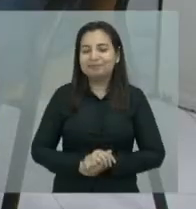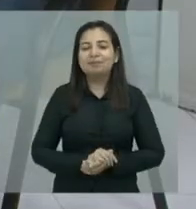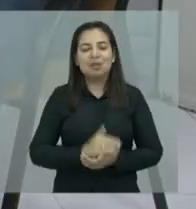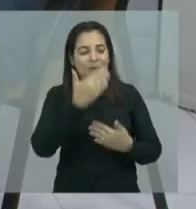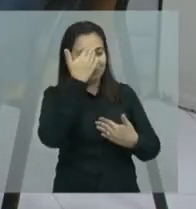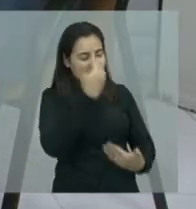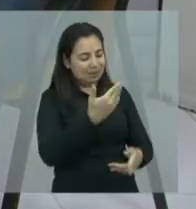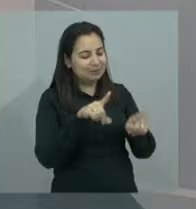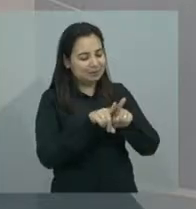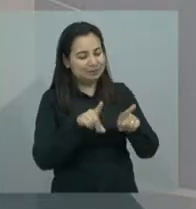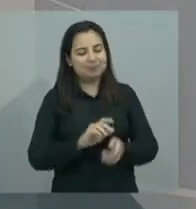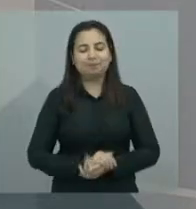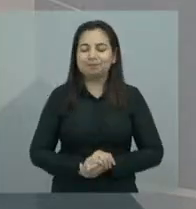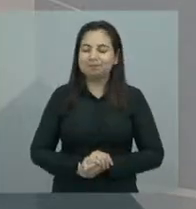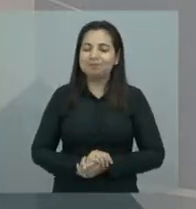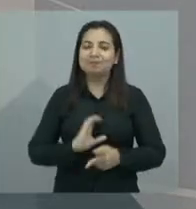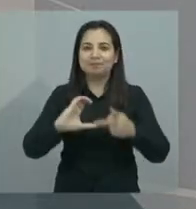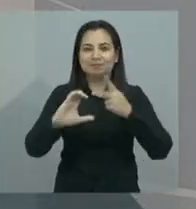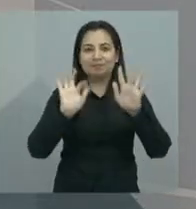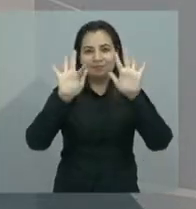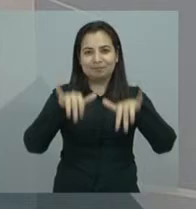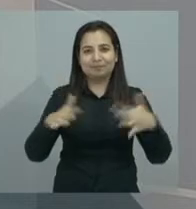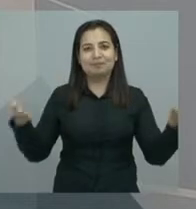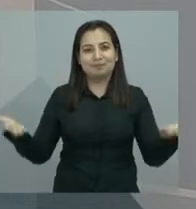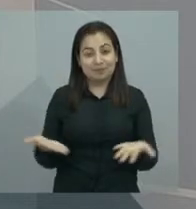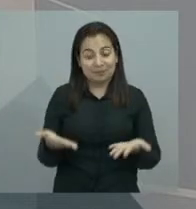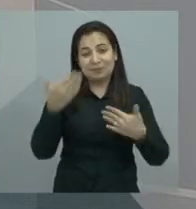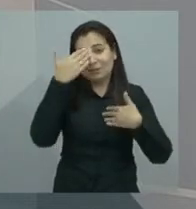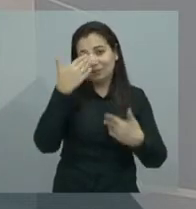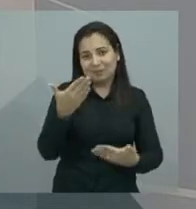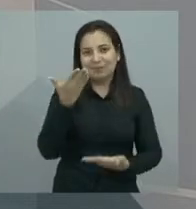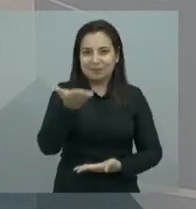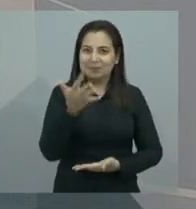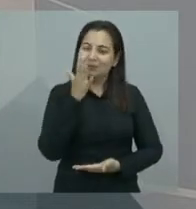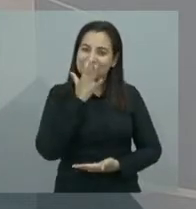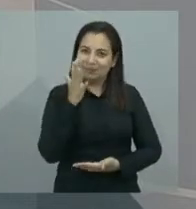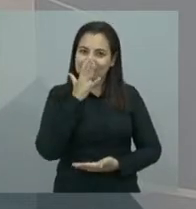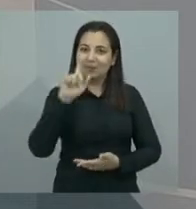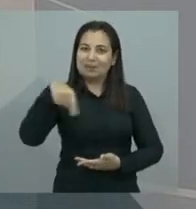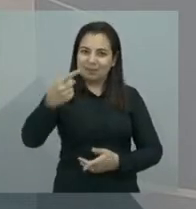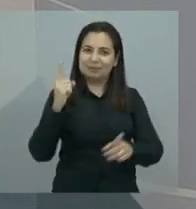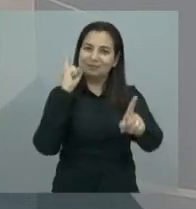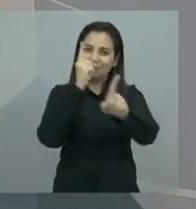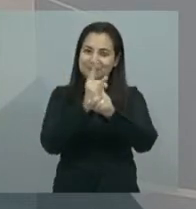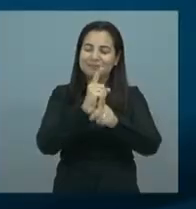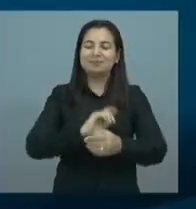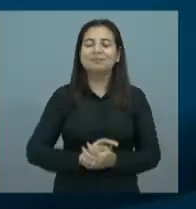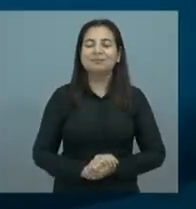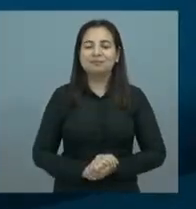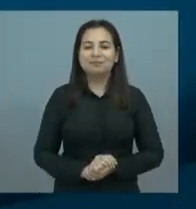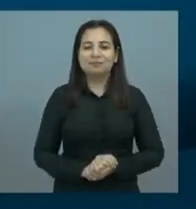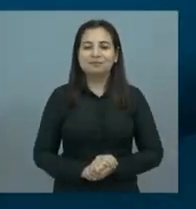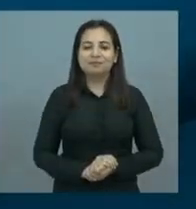obrigado. Plenário da Cidade termina aqui. Obrigado pela sua companhia e até amanhã.